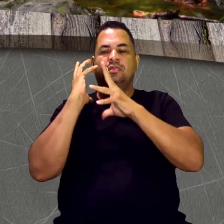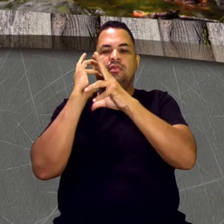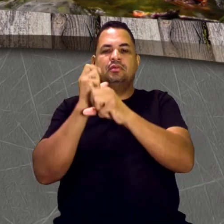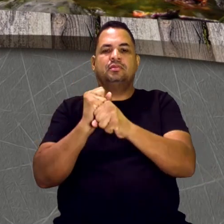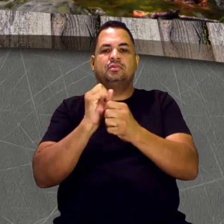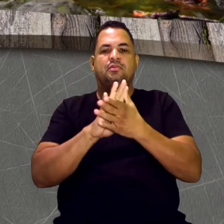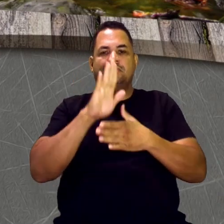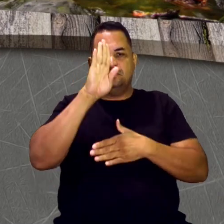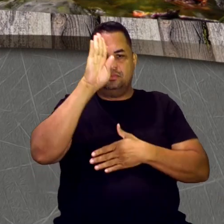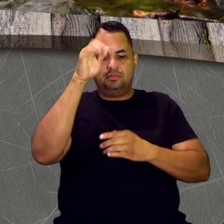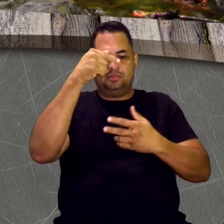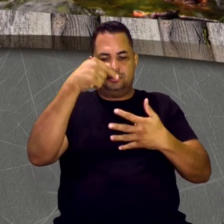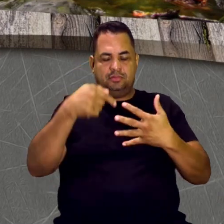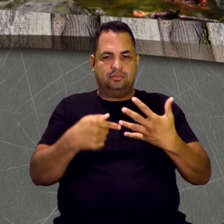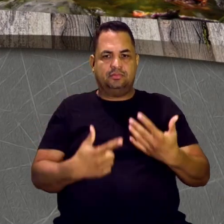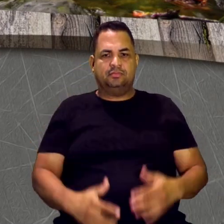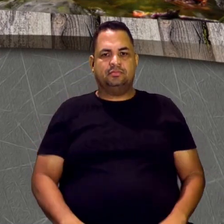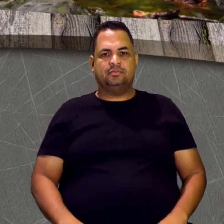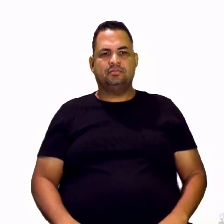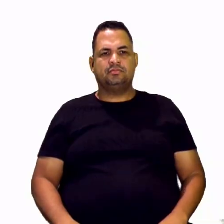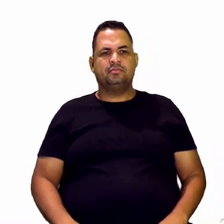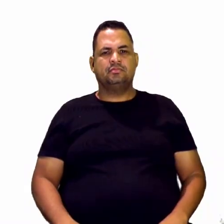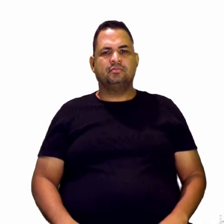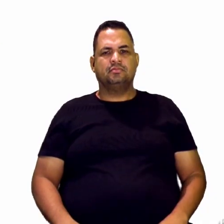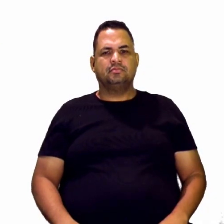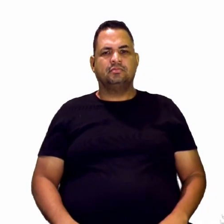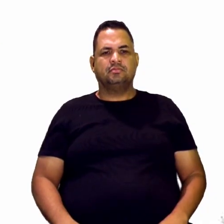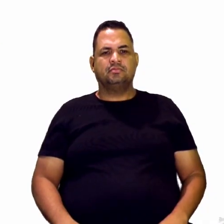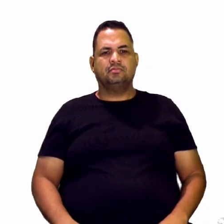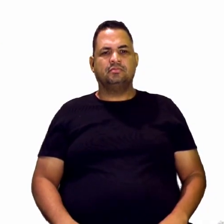nos pontos principais. Vamos lá. Joga na tela.